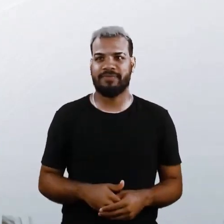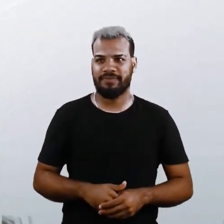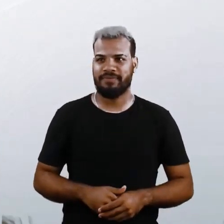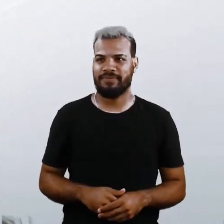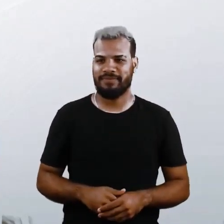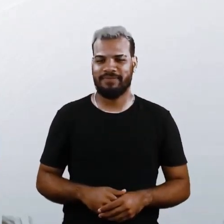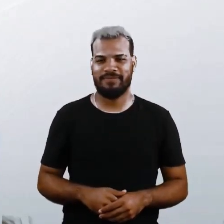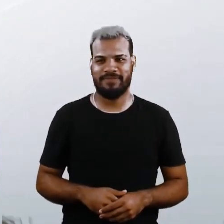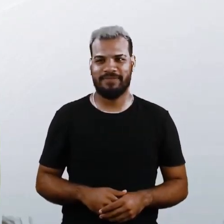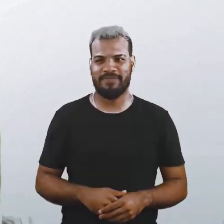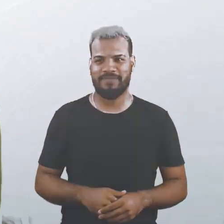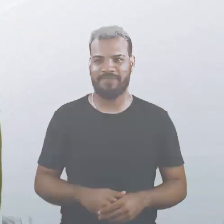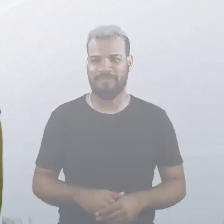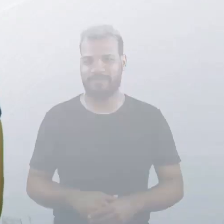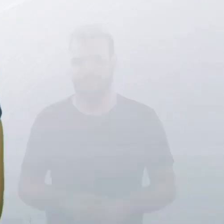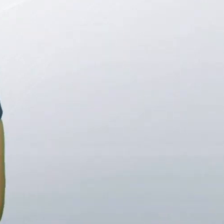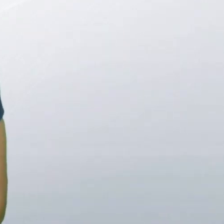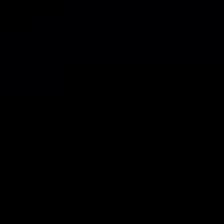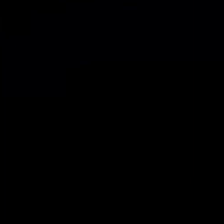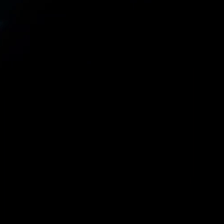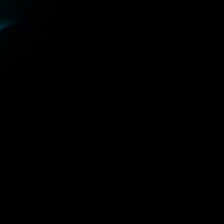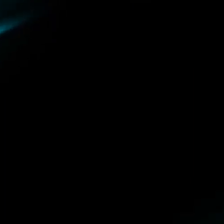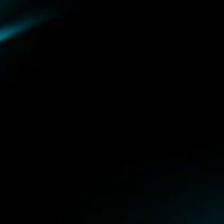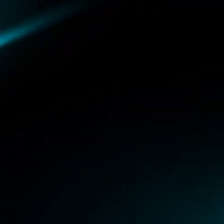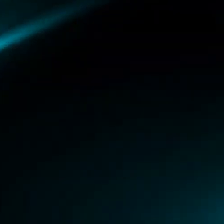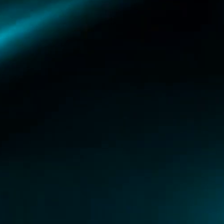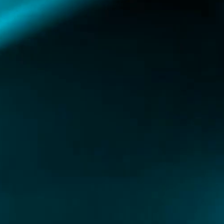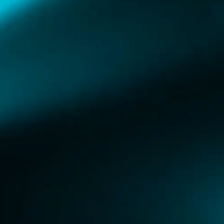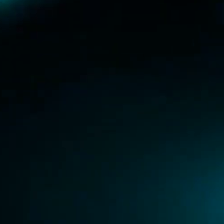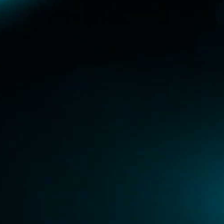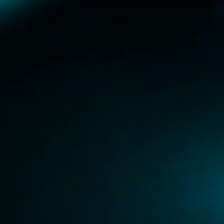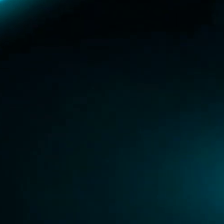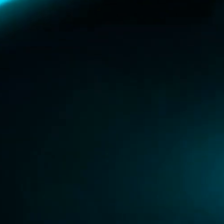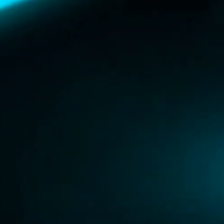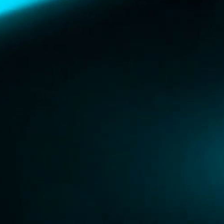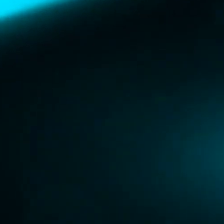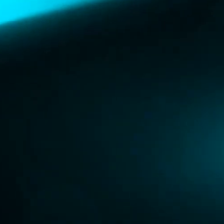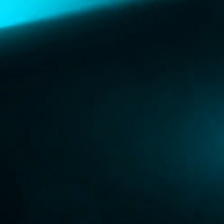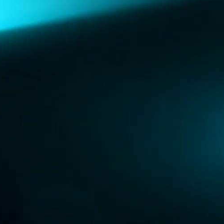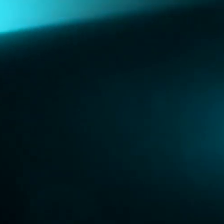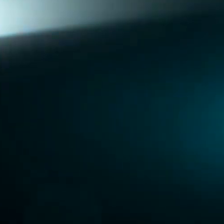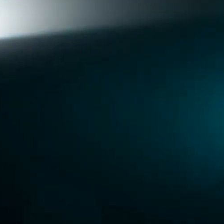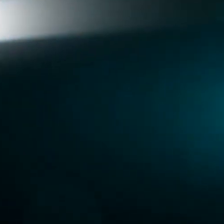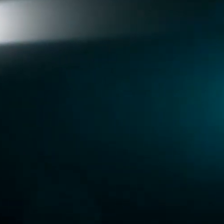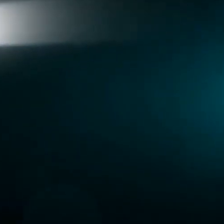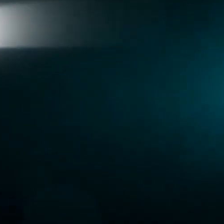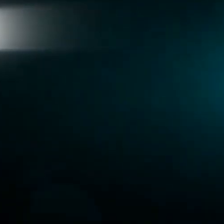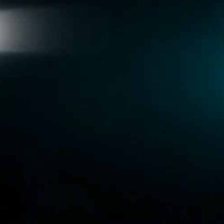estudos. E é isso, pessoal. Até mais.